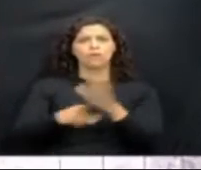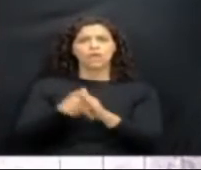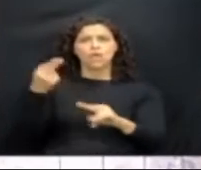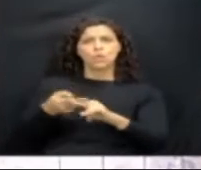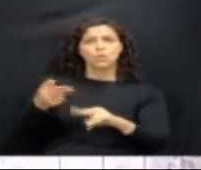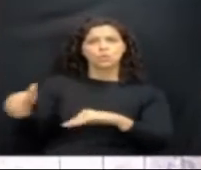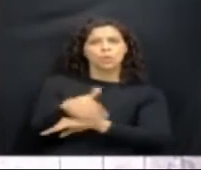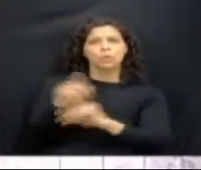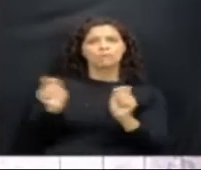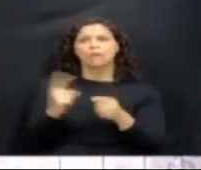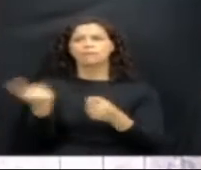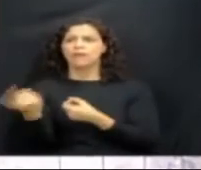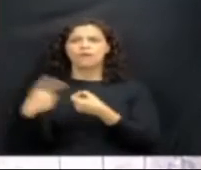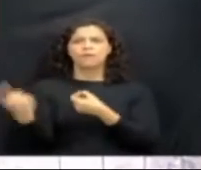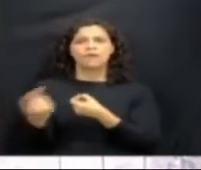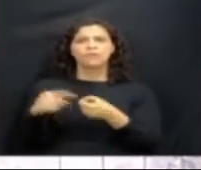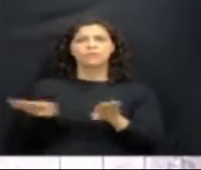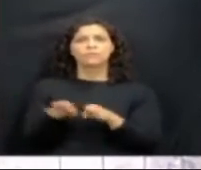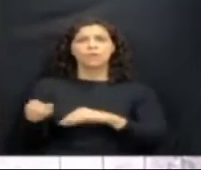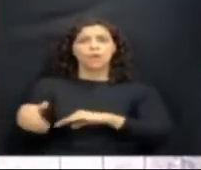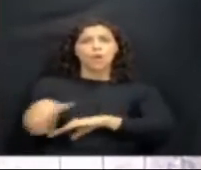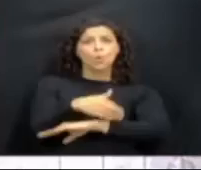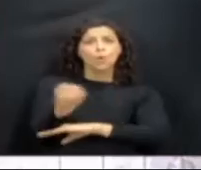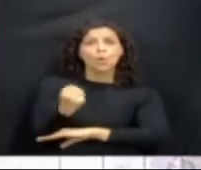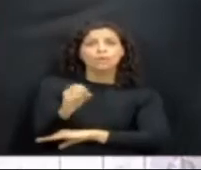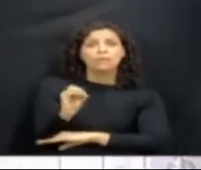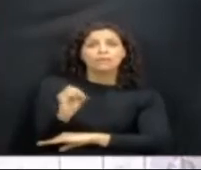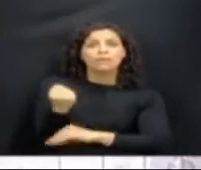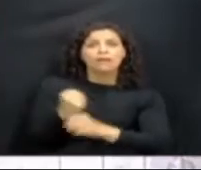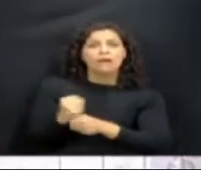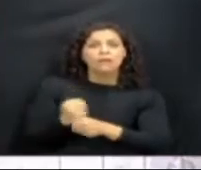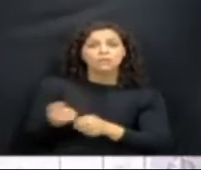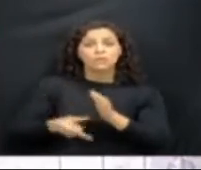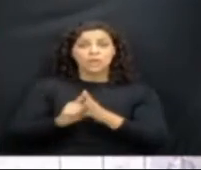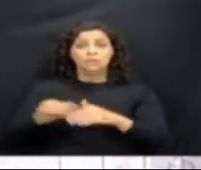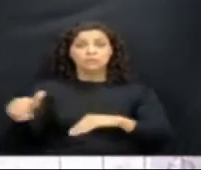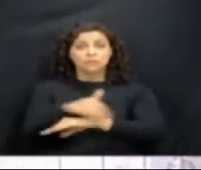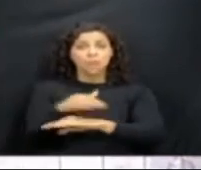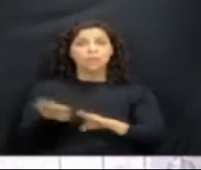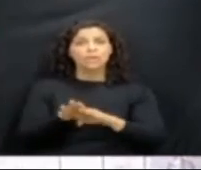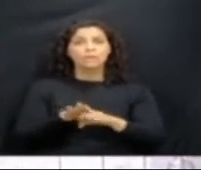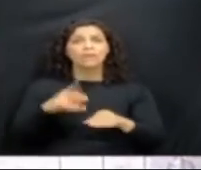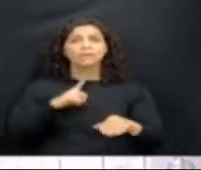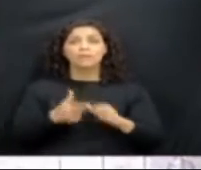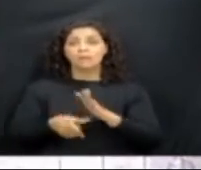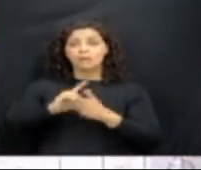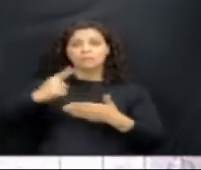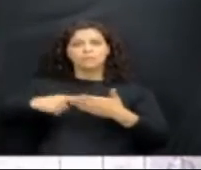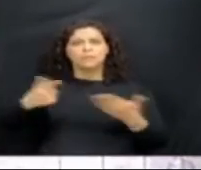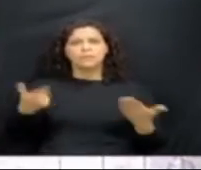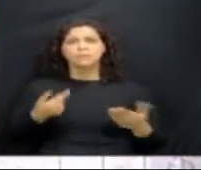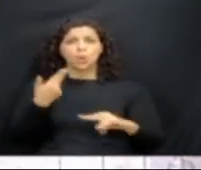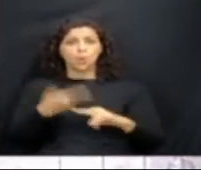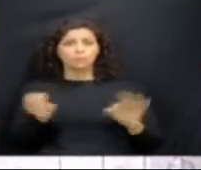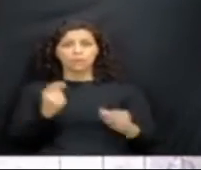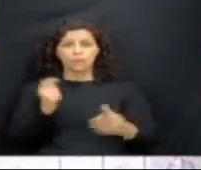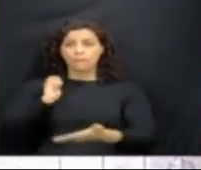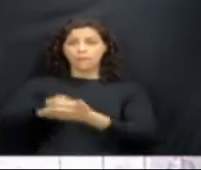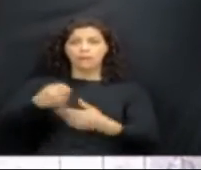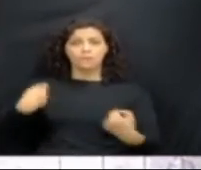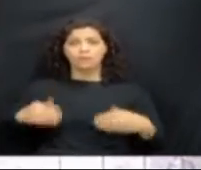usar, passar para lá e para cá, uma estrada que tem 80 anos, antes da rodovia e antes do pedágio. Mas ela não